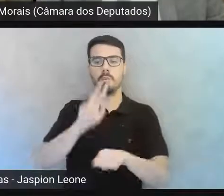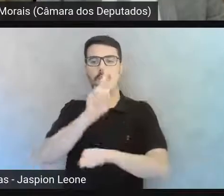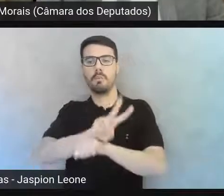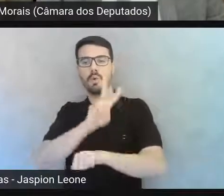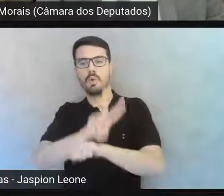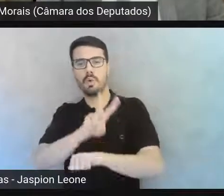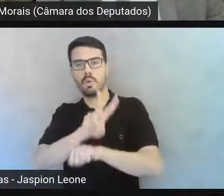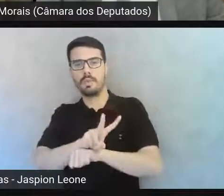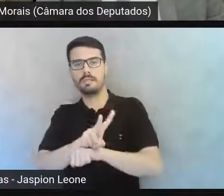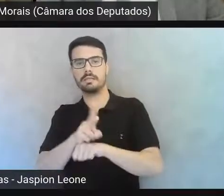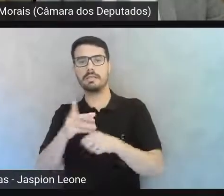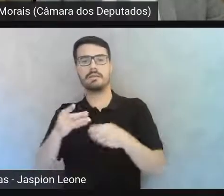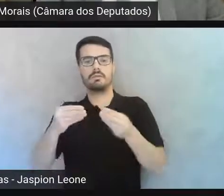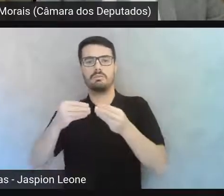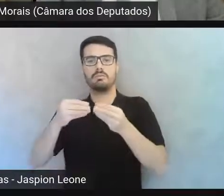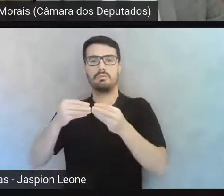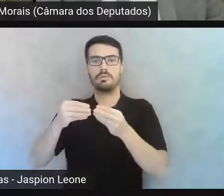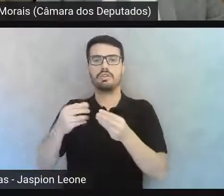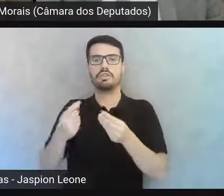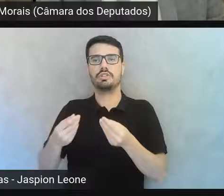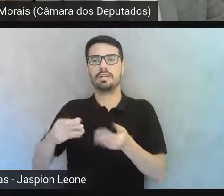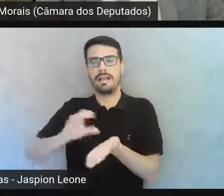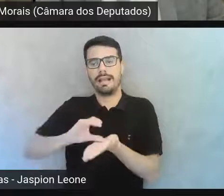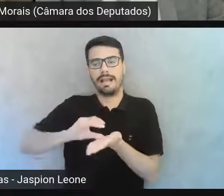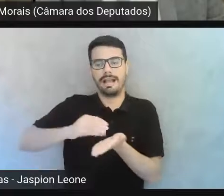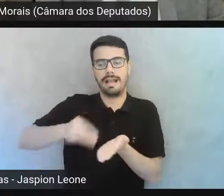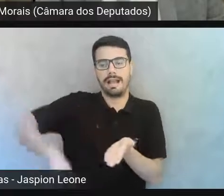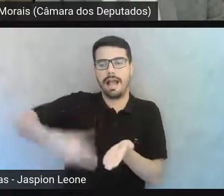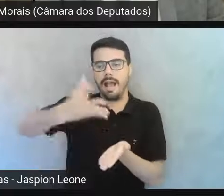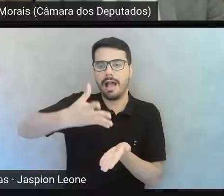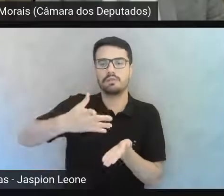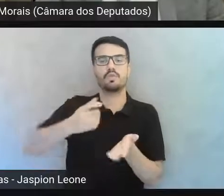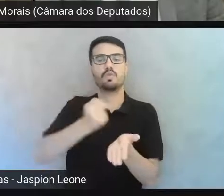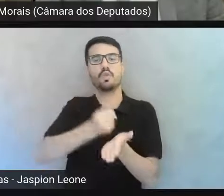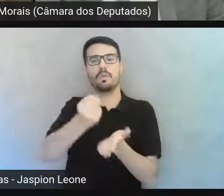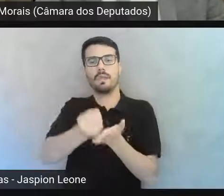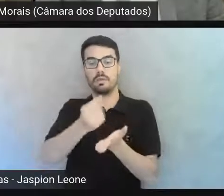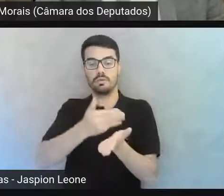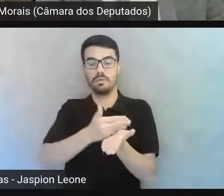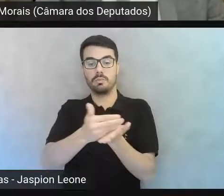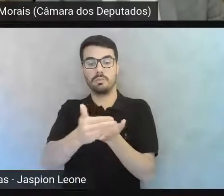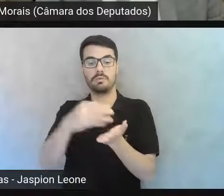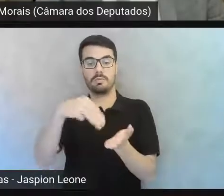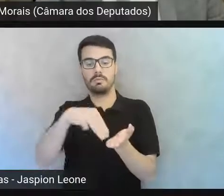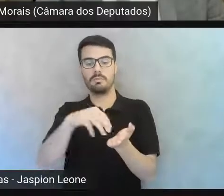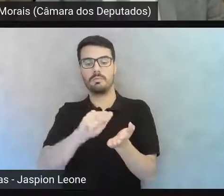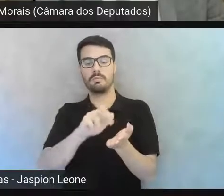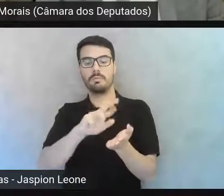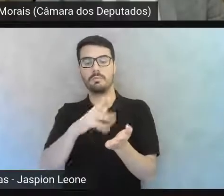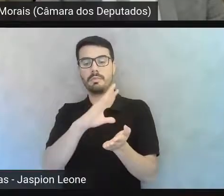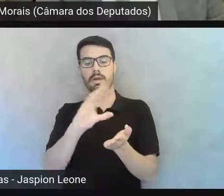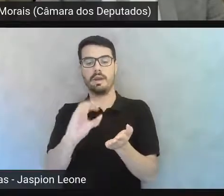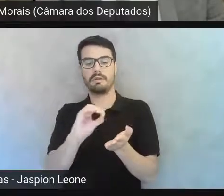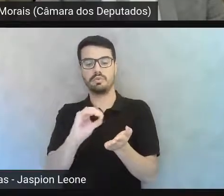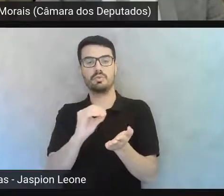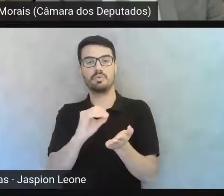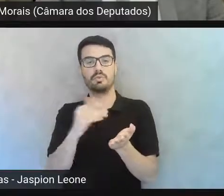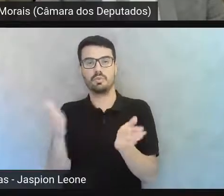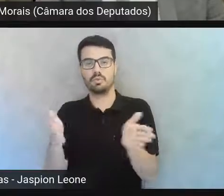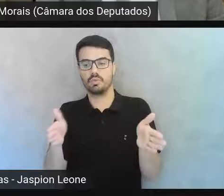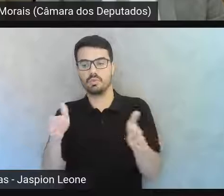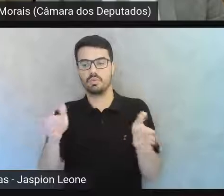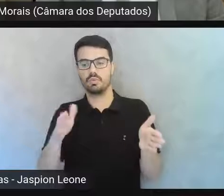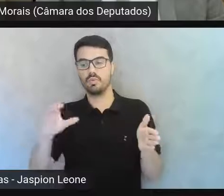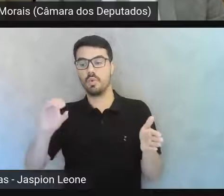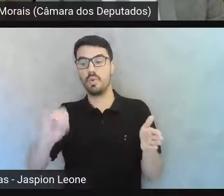das despesas, de ajuste dos contratos? Começamos em março, estamos terminando outubro, ou seja, estamos quase